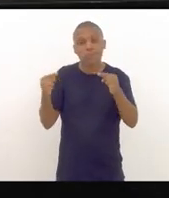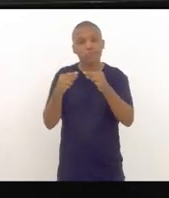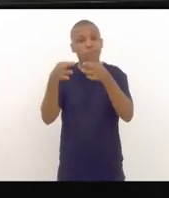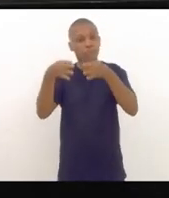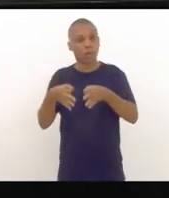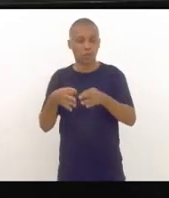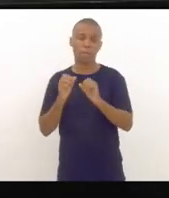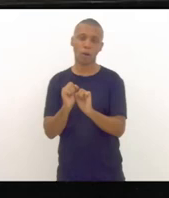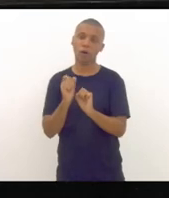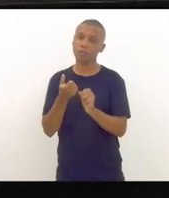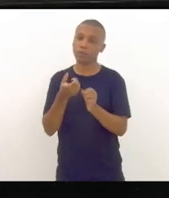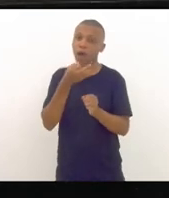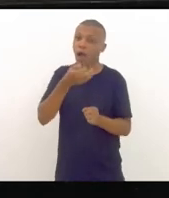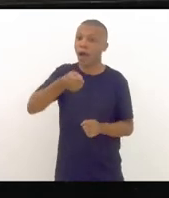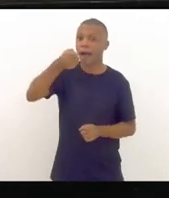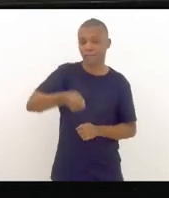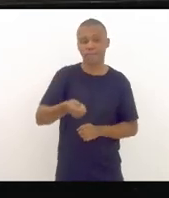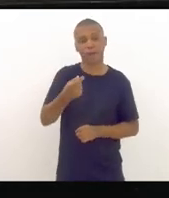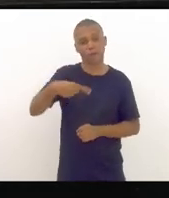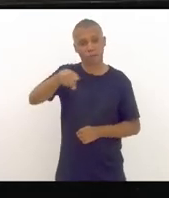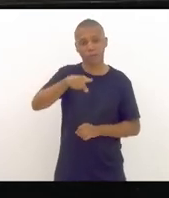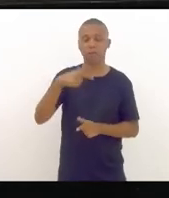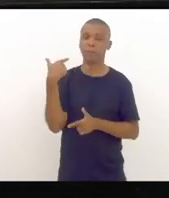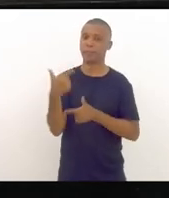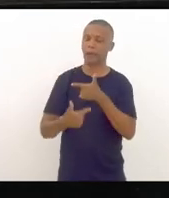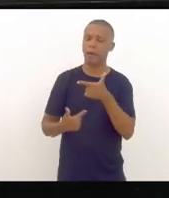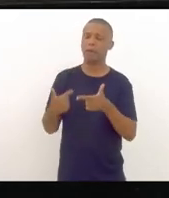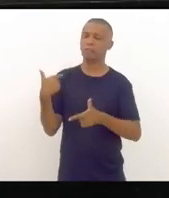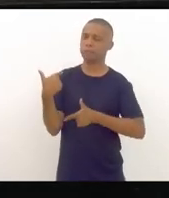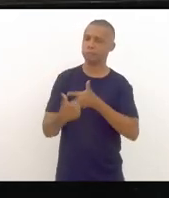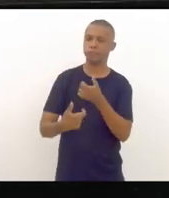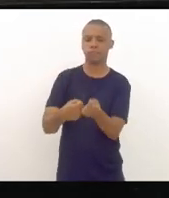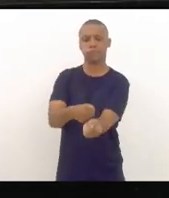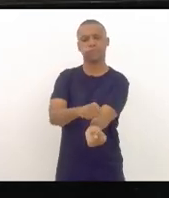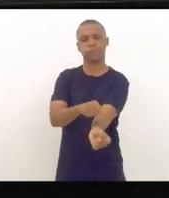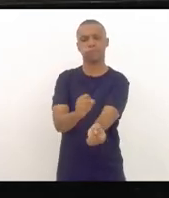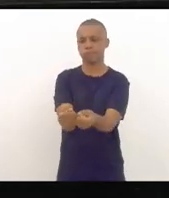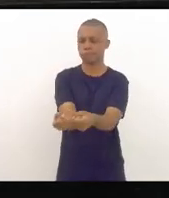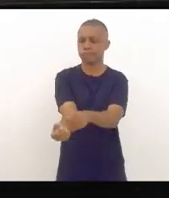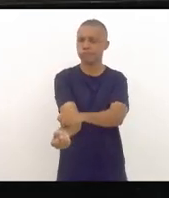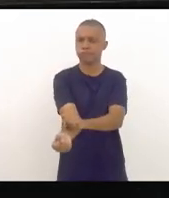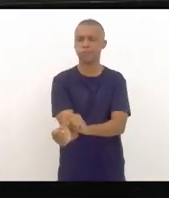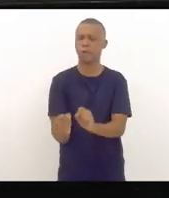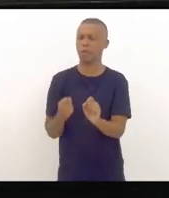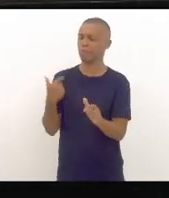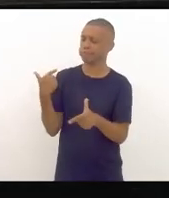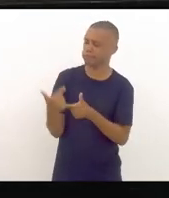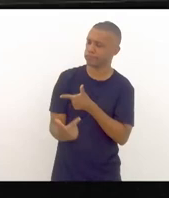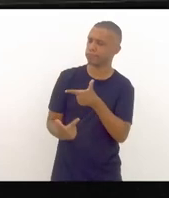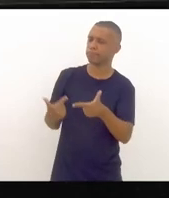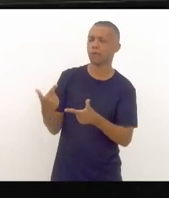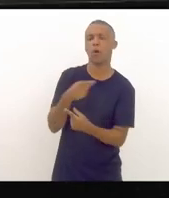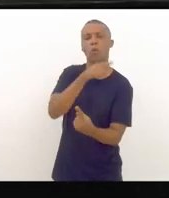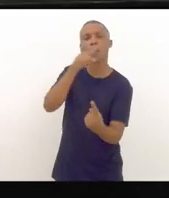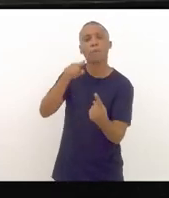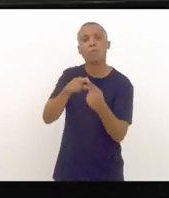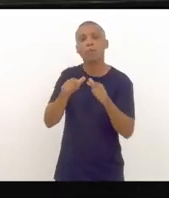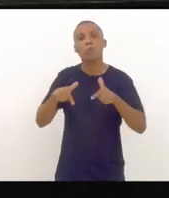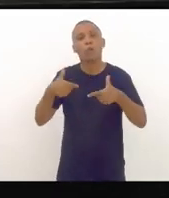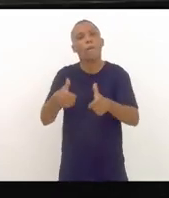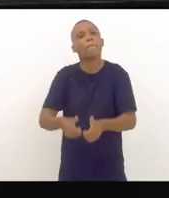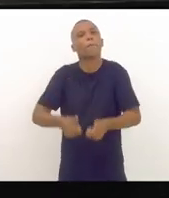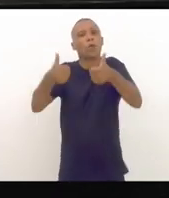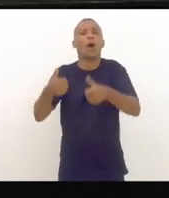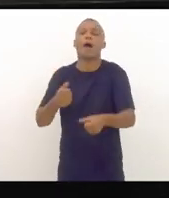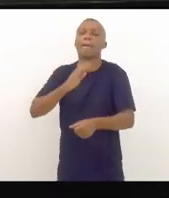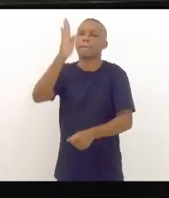posso afirmar a vocês, nós trabalhamos incansavelmente, sempre com o objetivo de fazer o melhor para o nosso país,